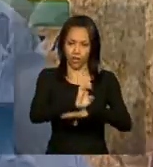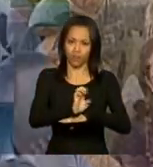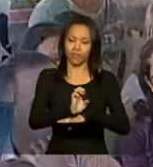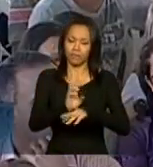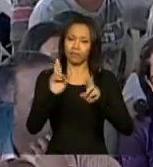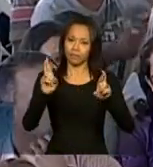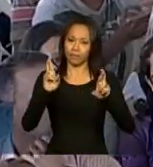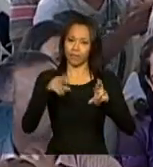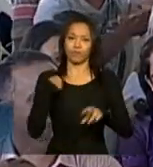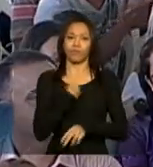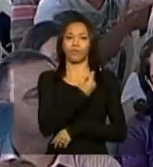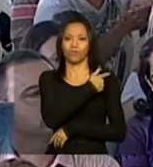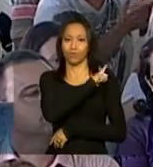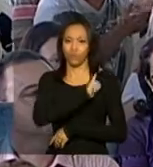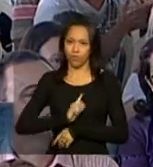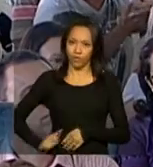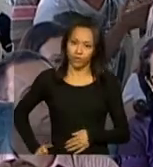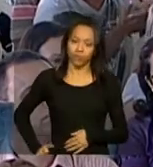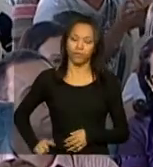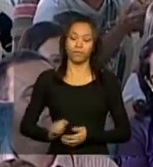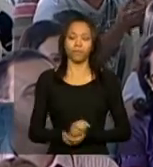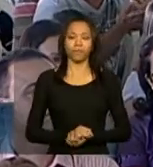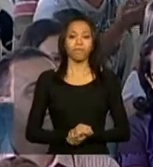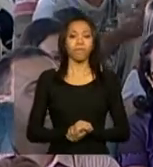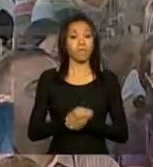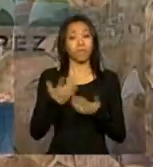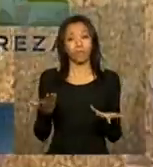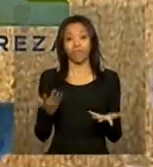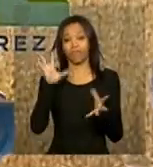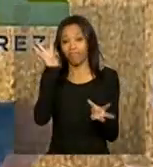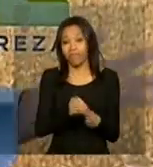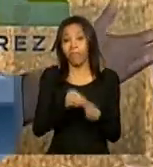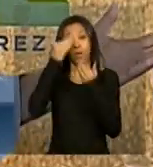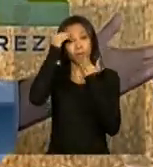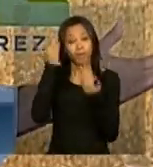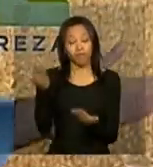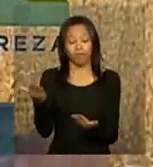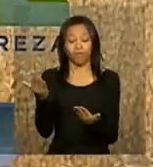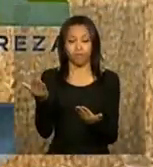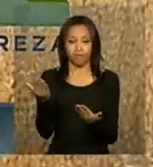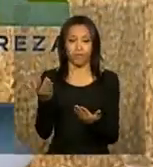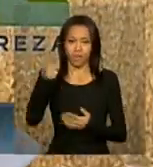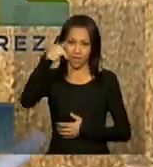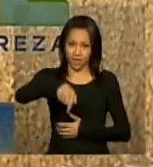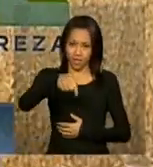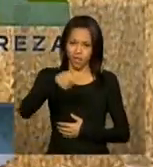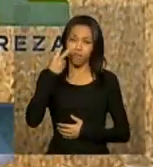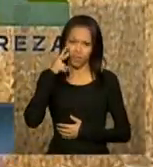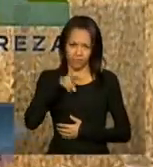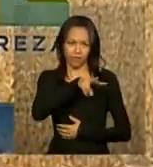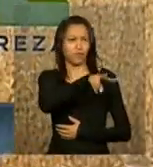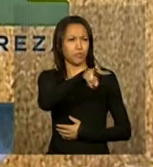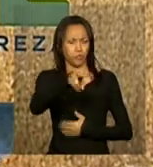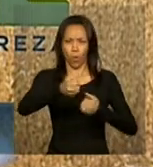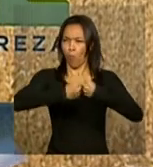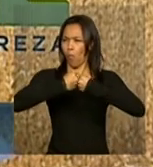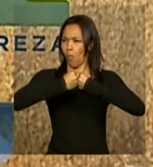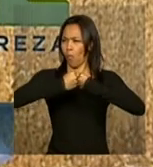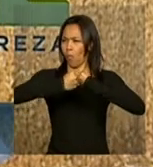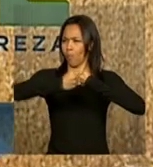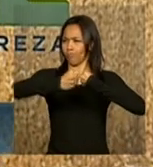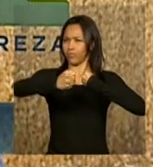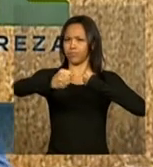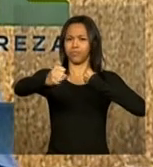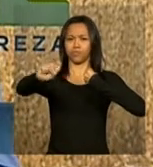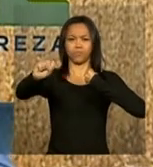do nosso governo. No mais, senhora presidente, muito obrigado. E aqui a senhora viu o tamanho e a extensão